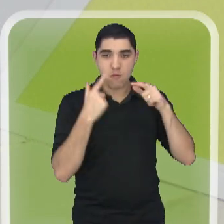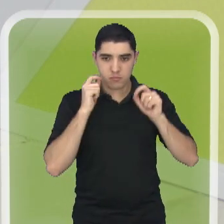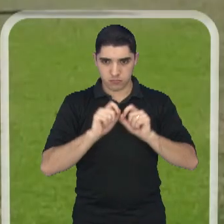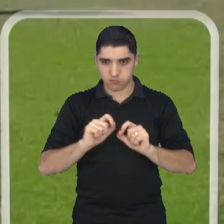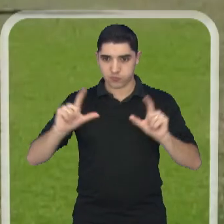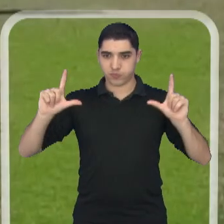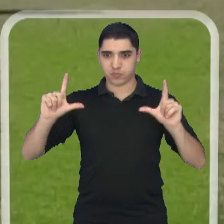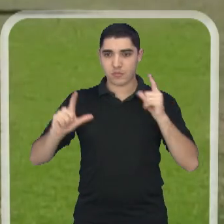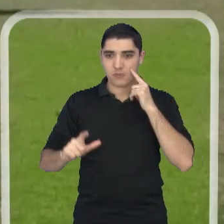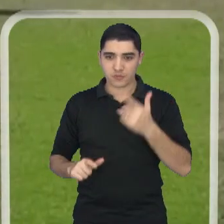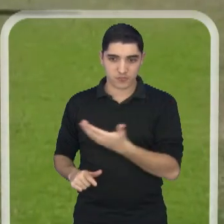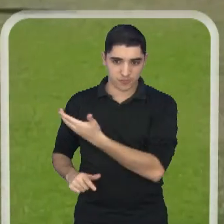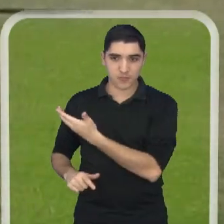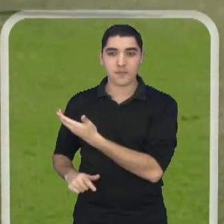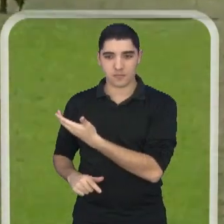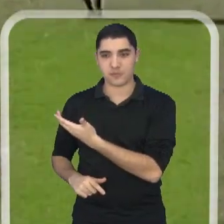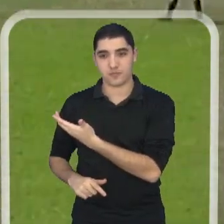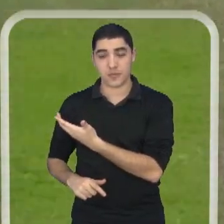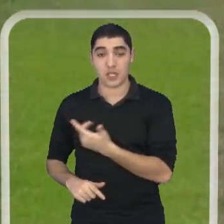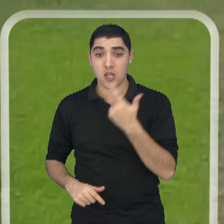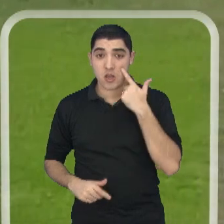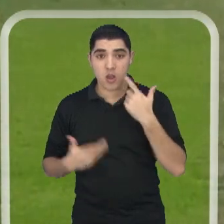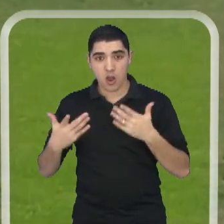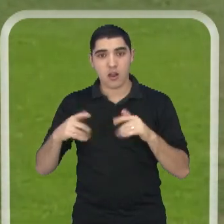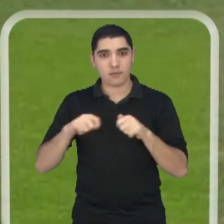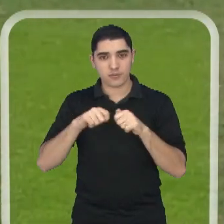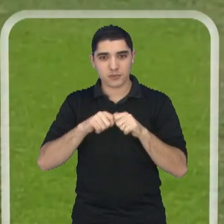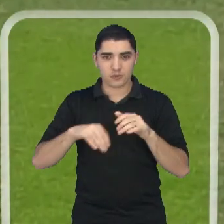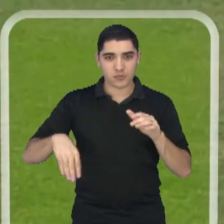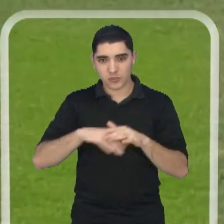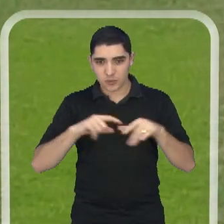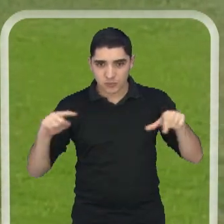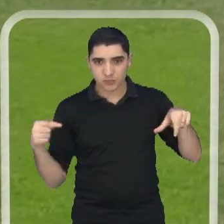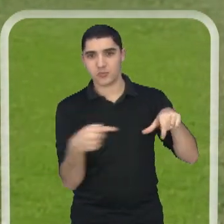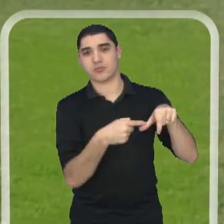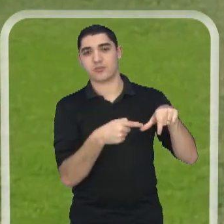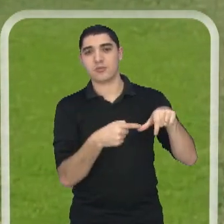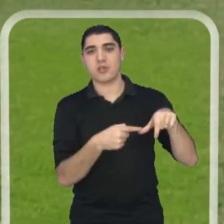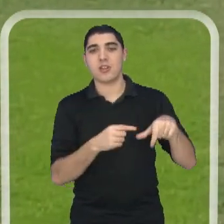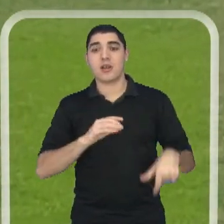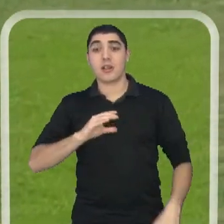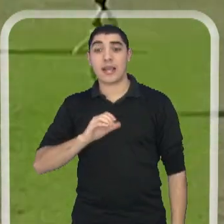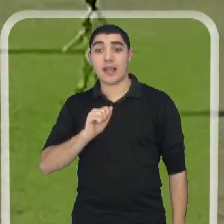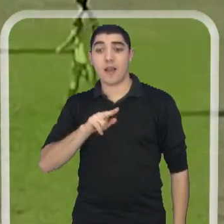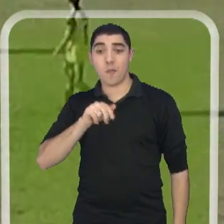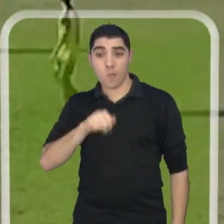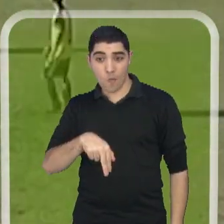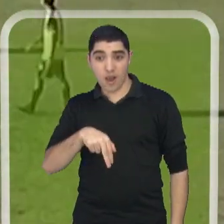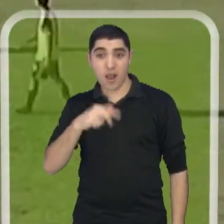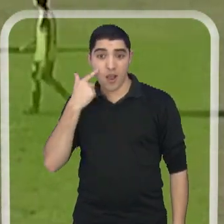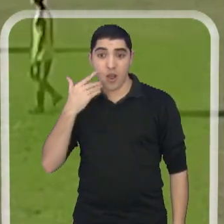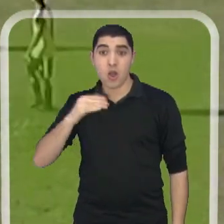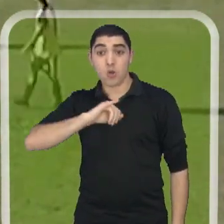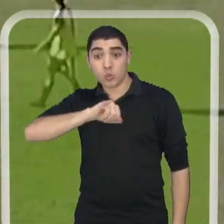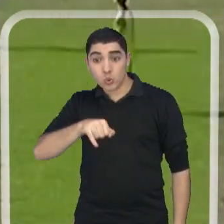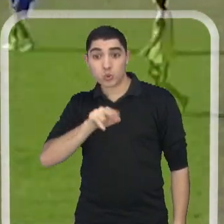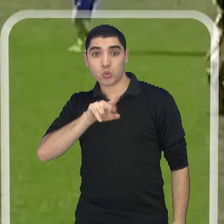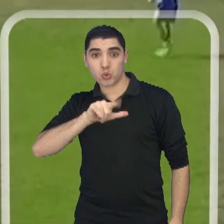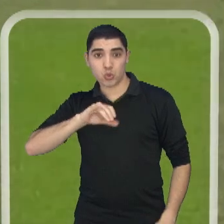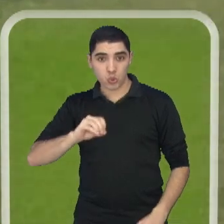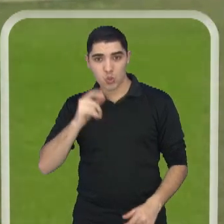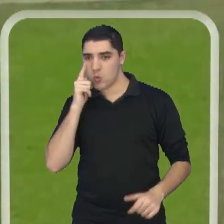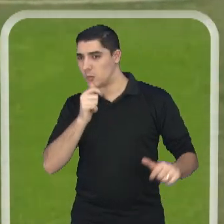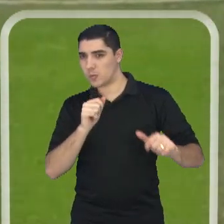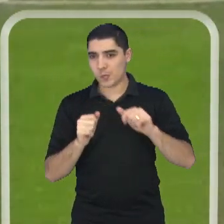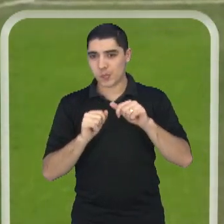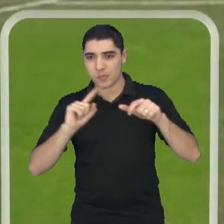gol do Joseense pra gente, por favor. Olha aí, ó, lateral batido entre Riquelme e Cauã Diego. Cauã Diego fez o cruzamento e aí o Júlio César desviou de